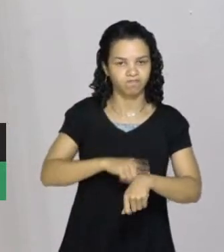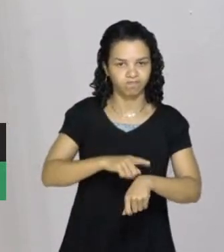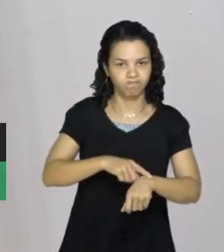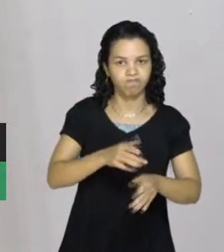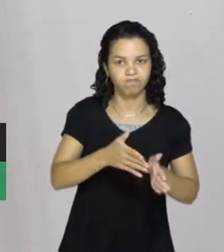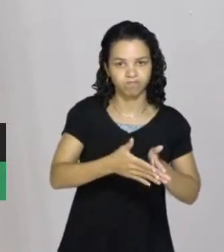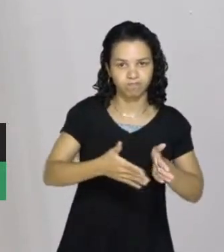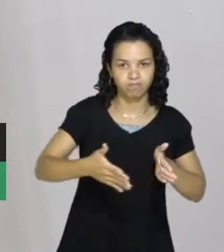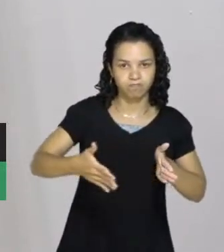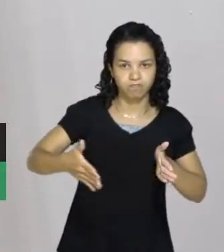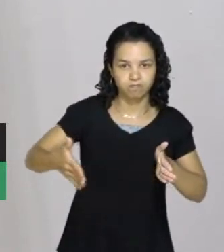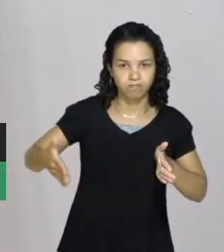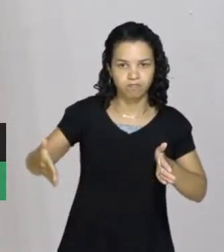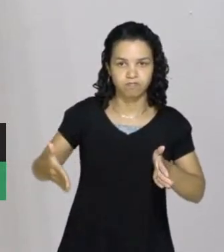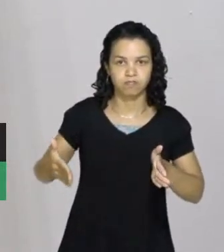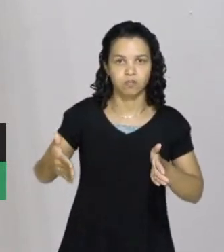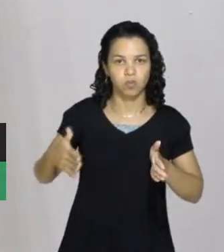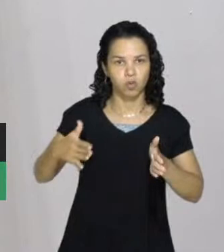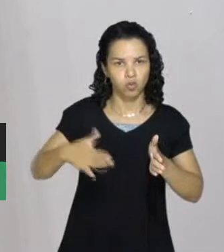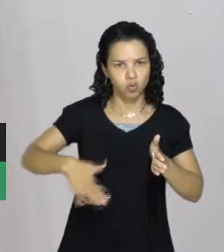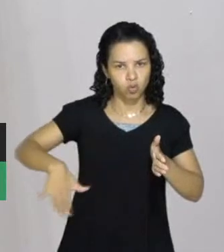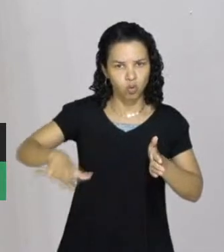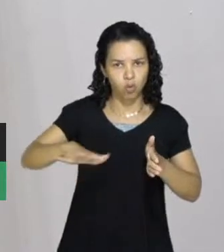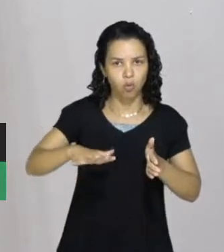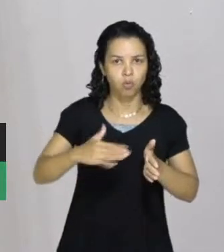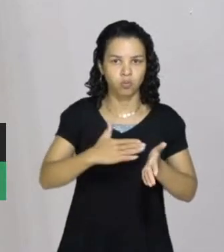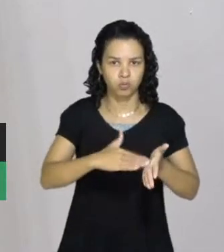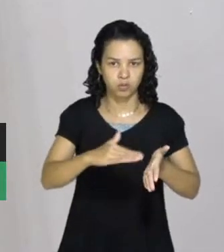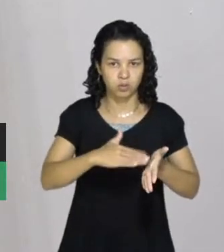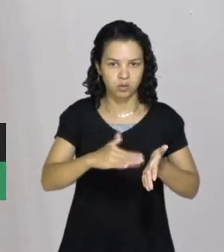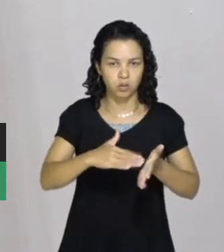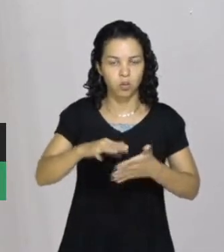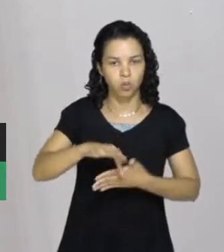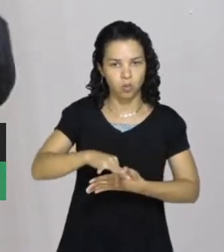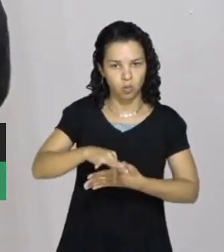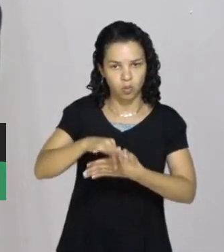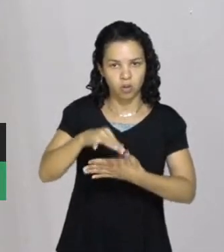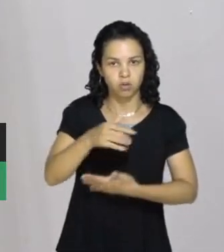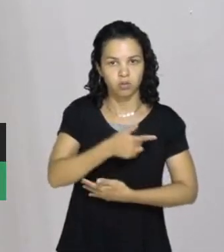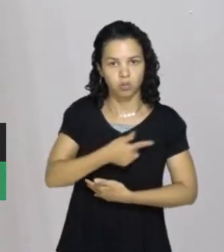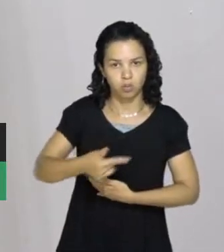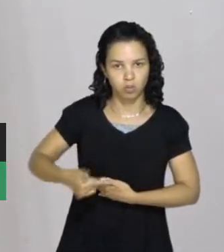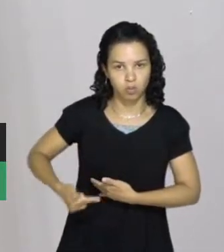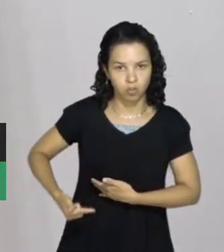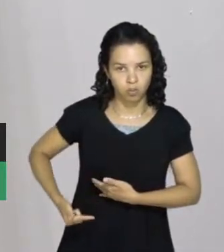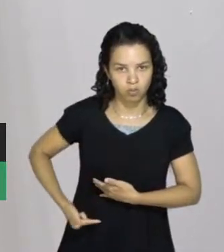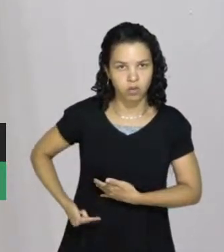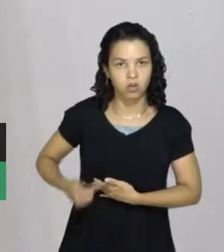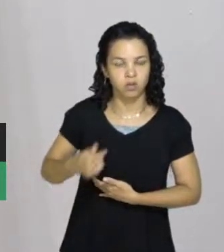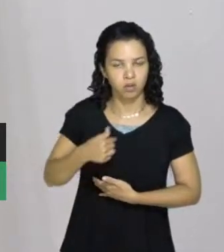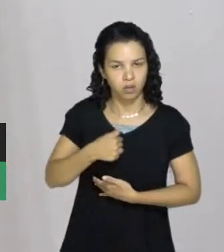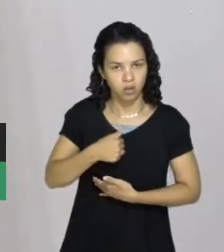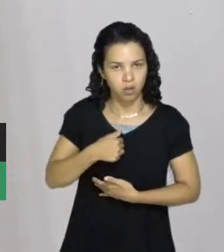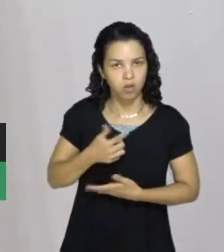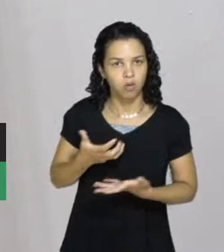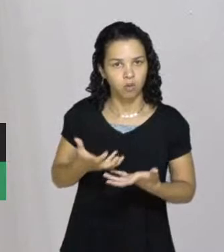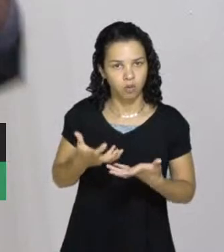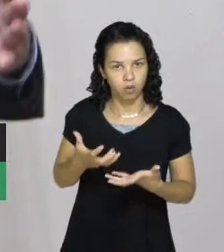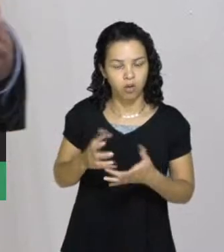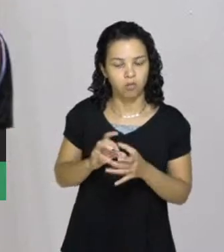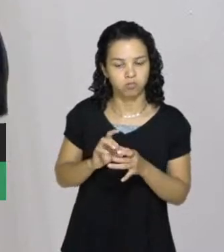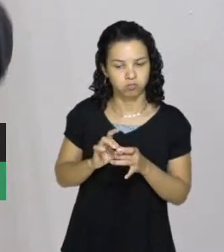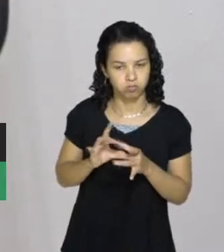vai precisar de um tempo de todos os secretários, como líder do governo, quero me colocar à disposição de todos os deputados, essa